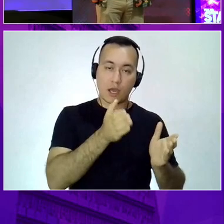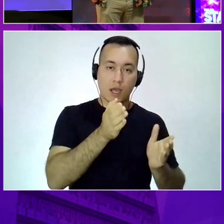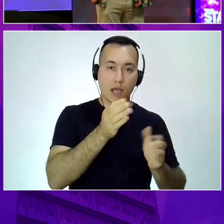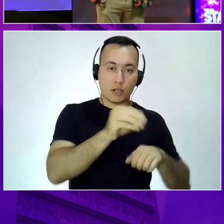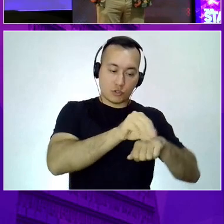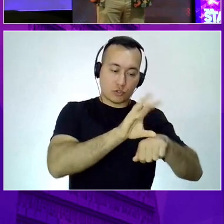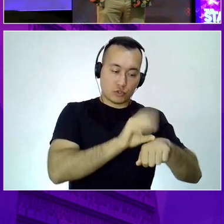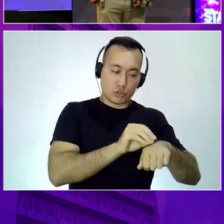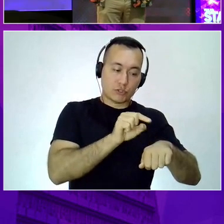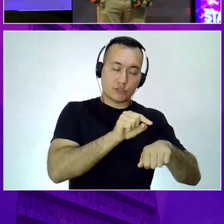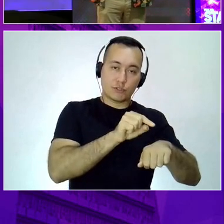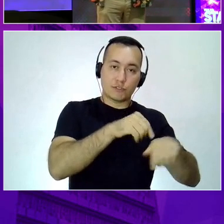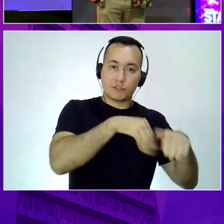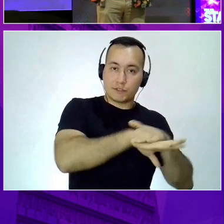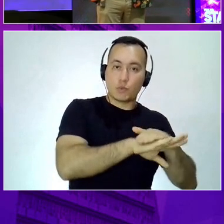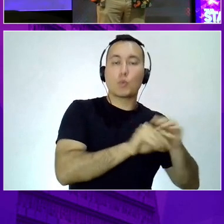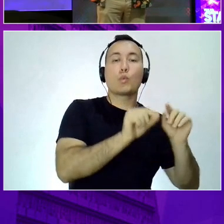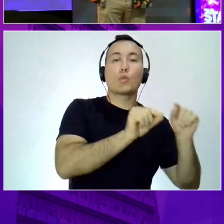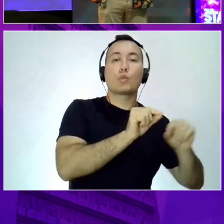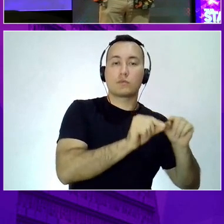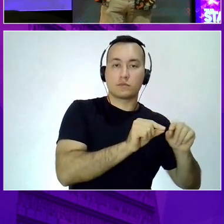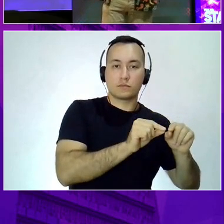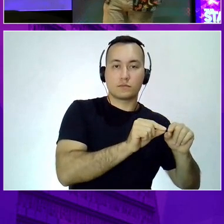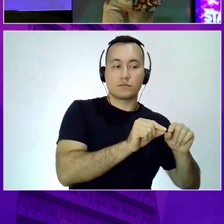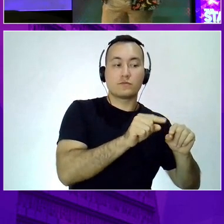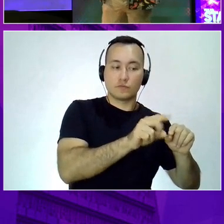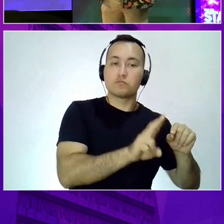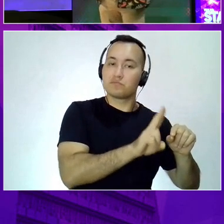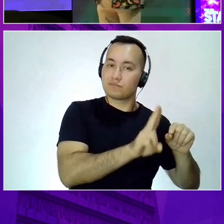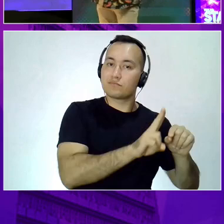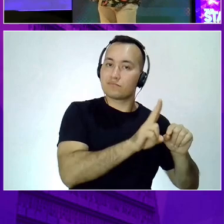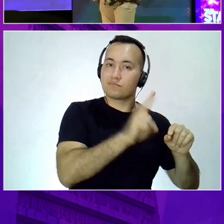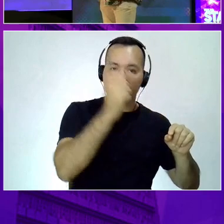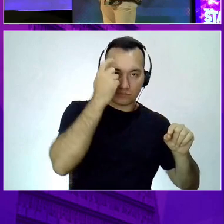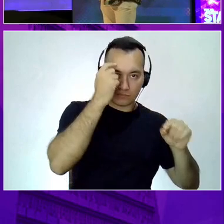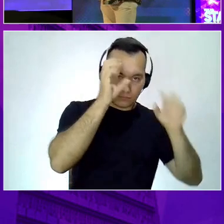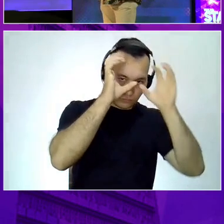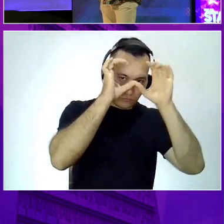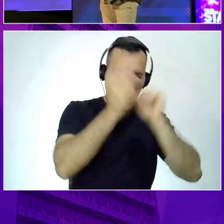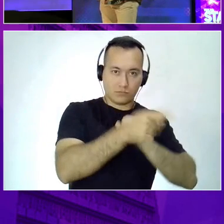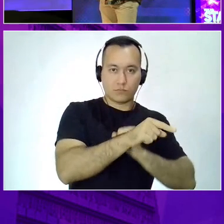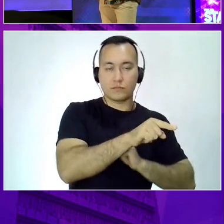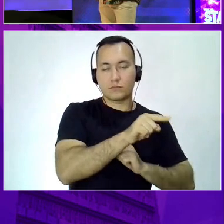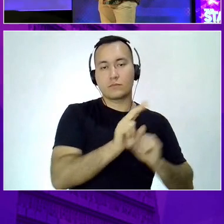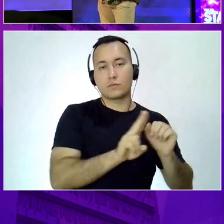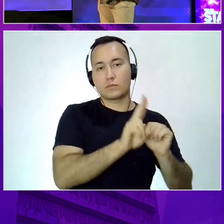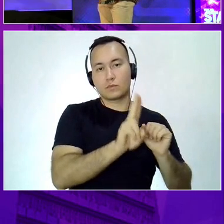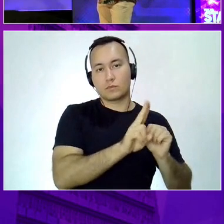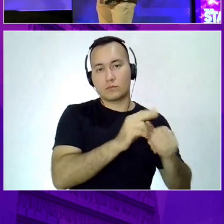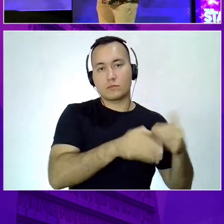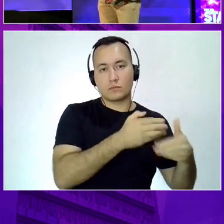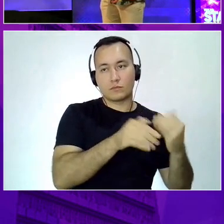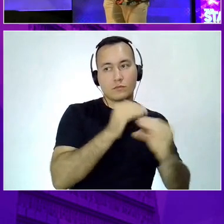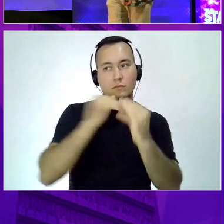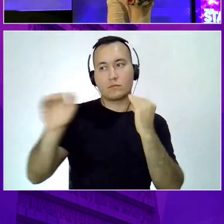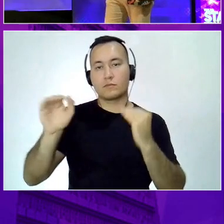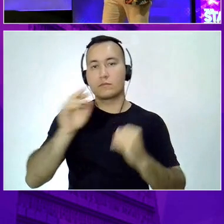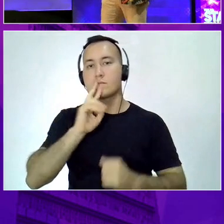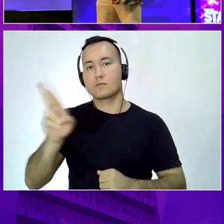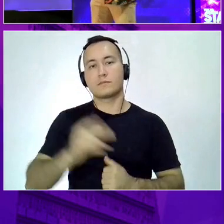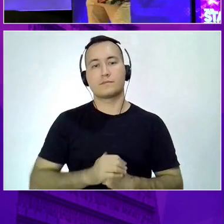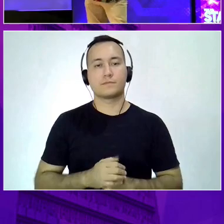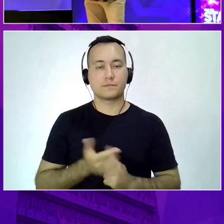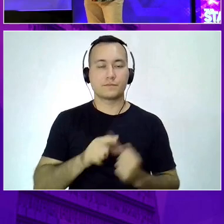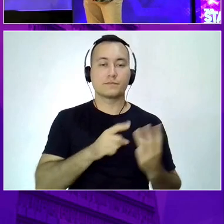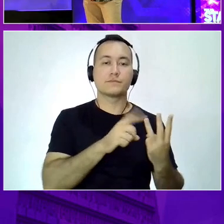de resposta do assistente, aquele assistente que é a terceira. E aí o que é legal, porque por que a gente tem um vetor